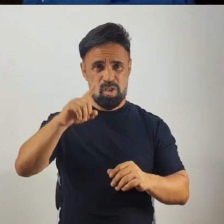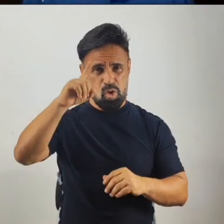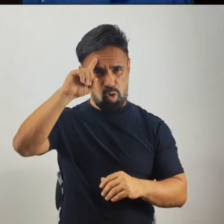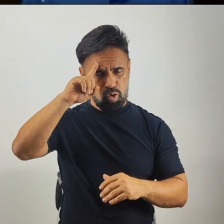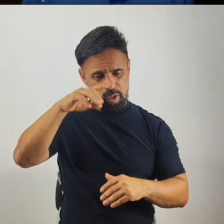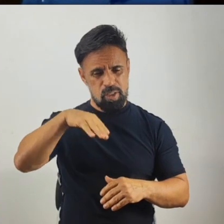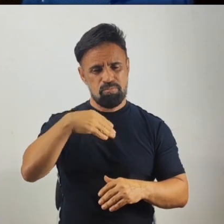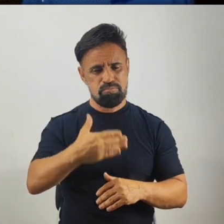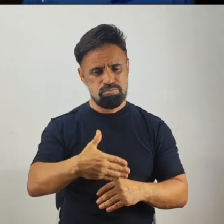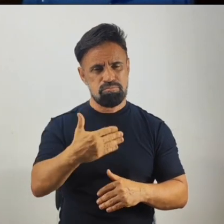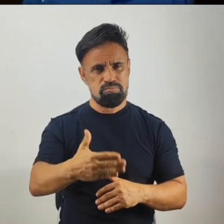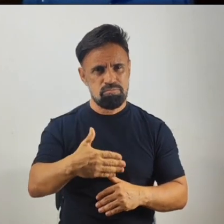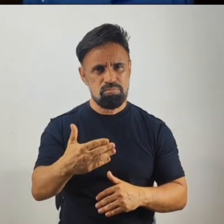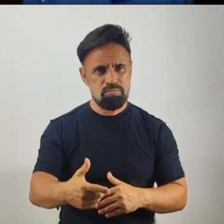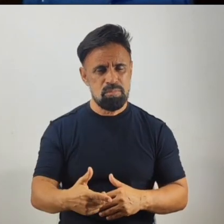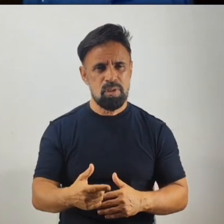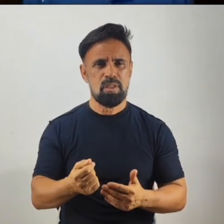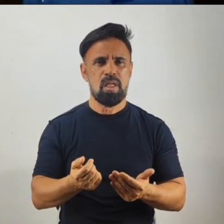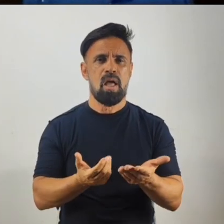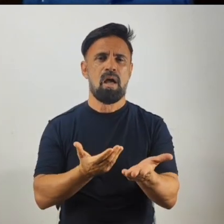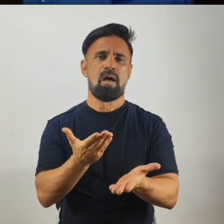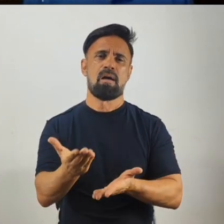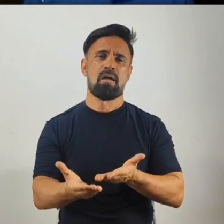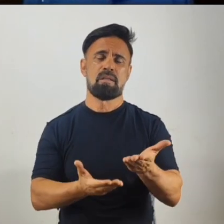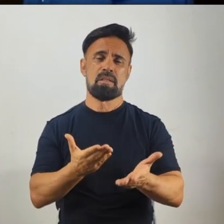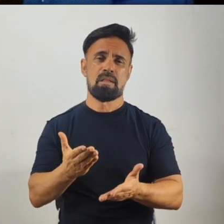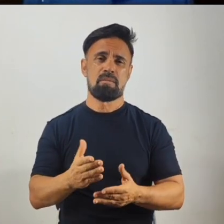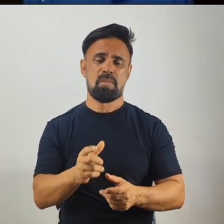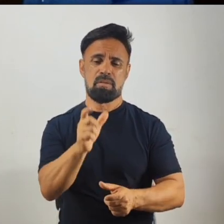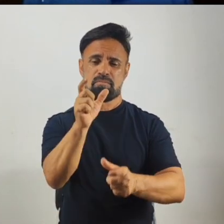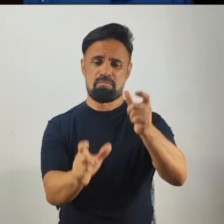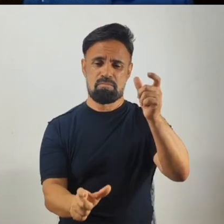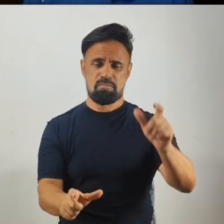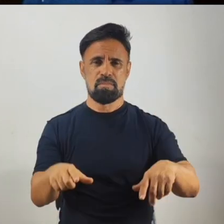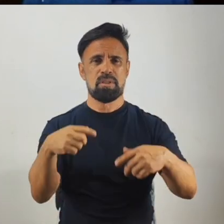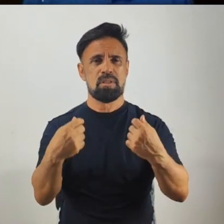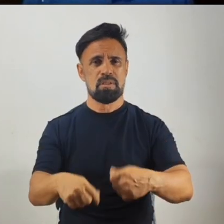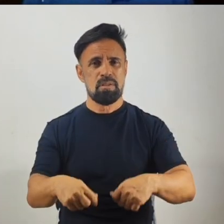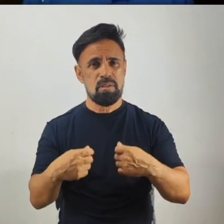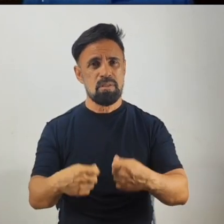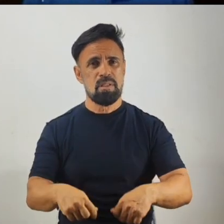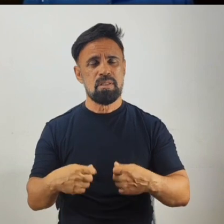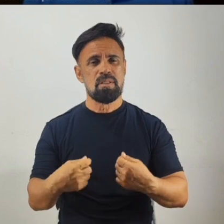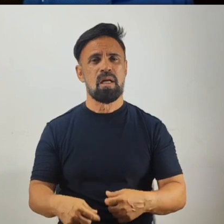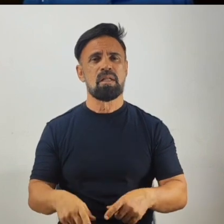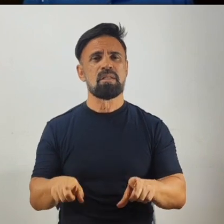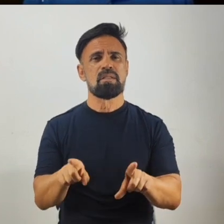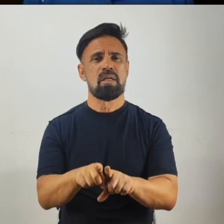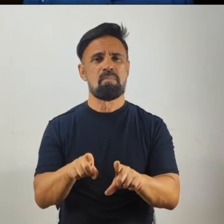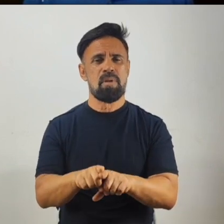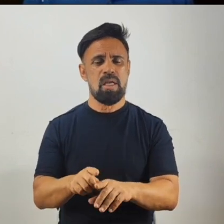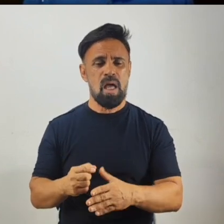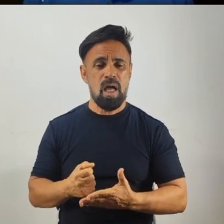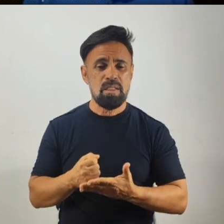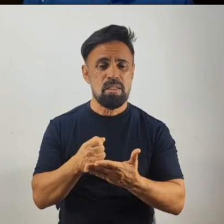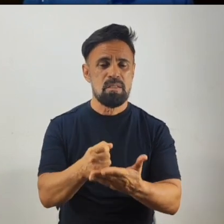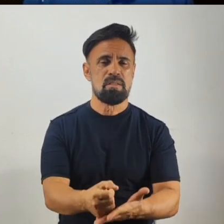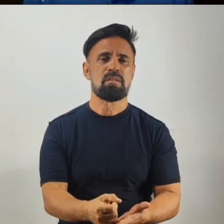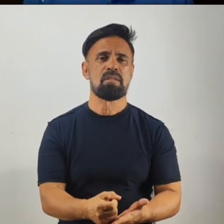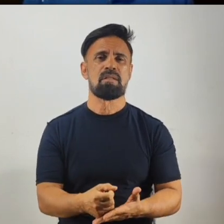adotar rotinas em que o indivíduo seja atendido conforme suas necessidades e que